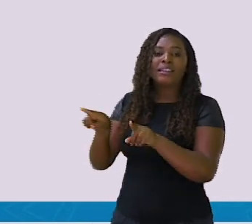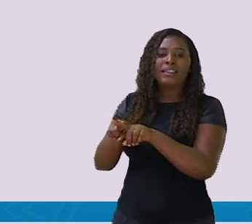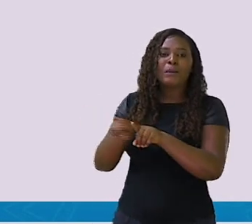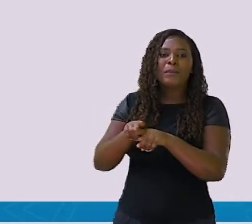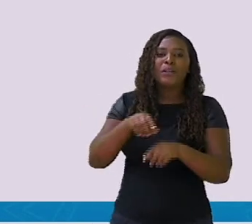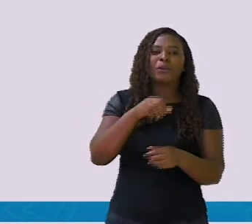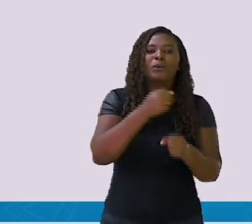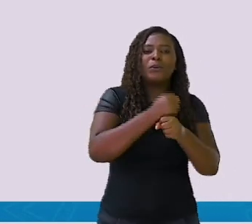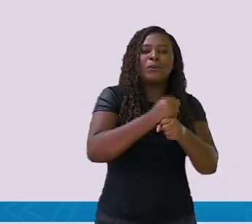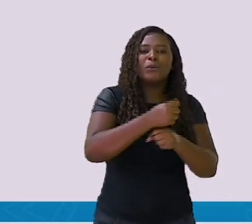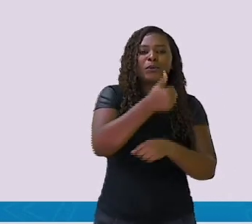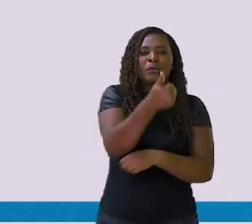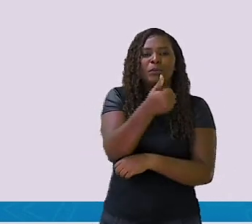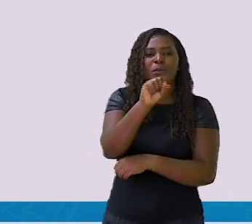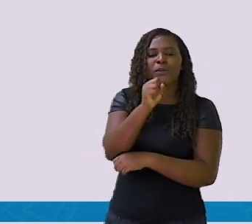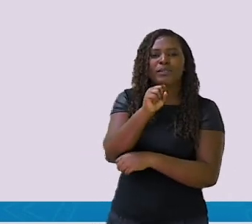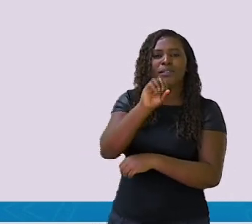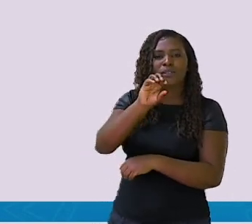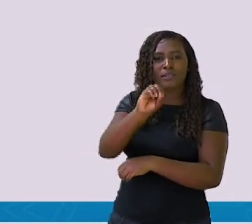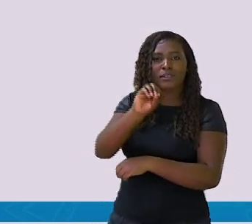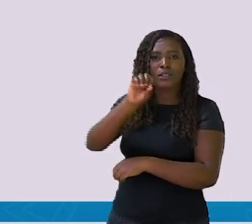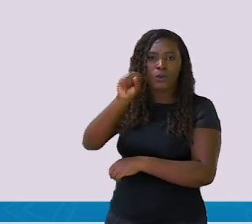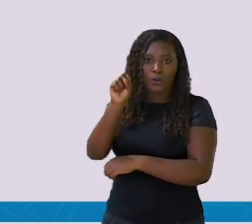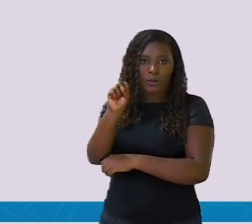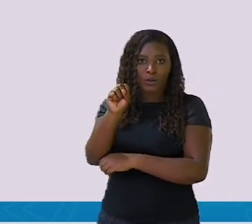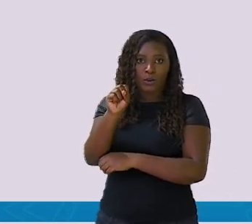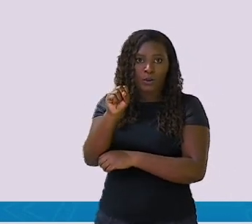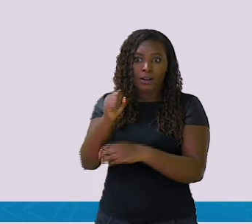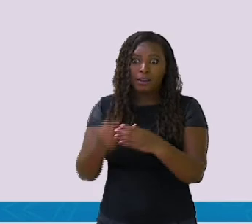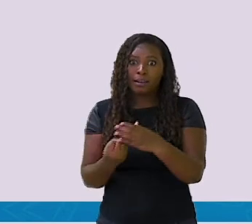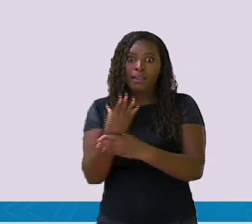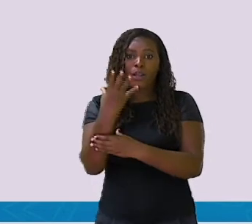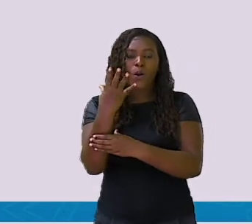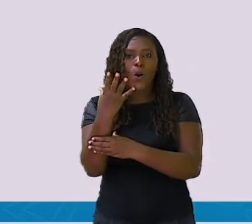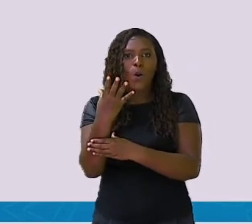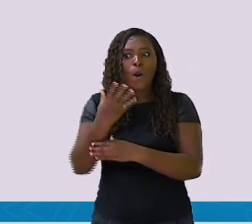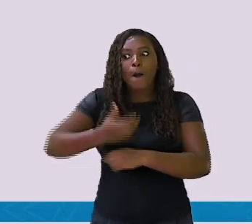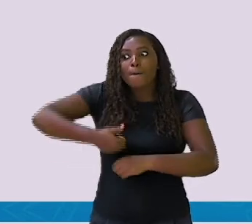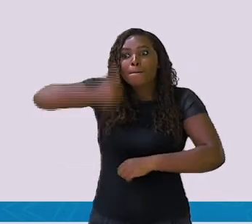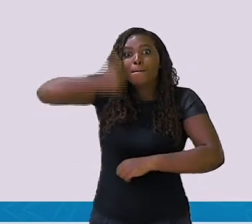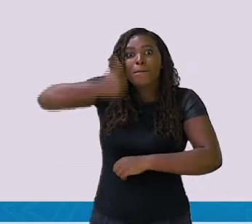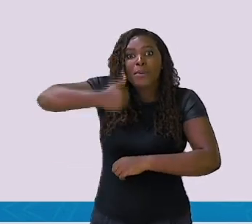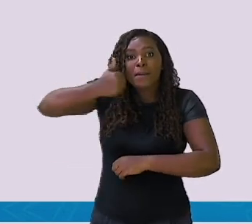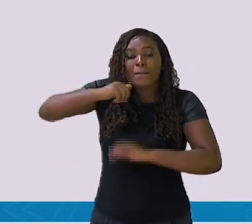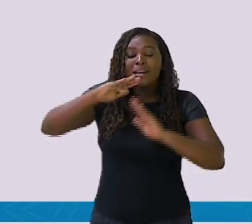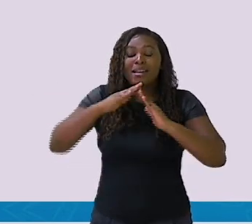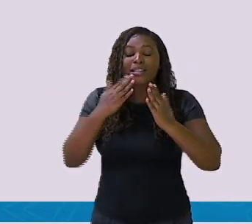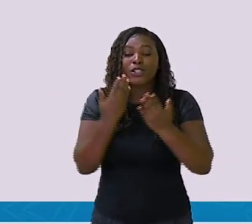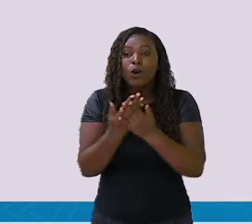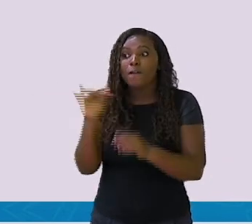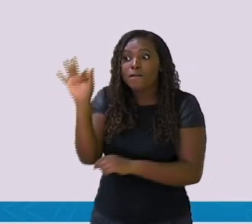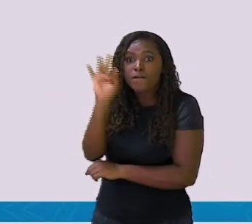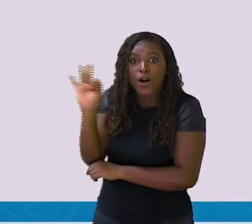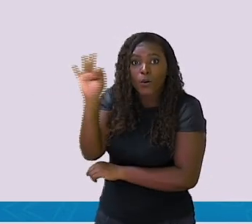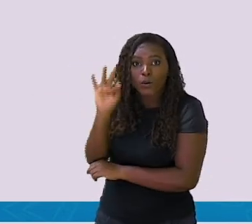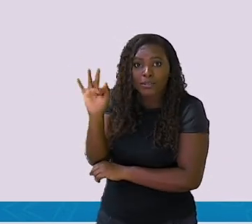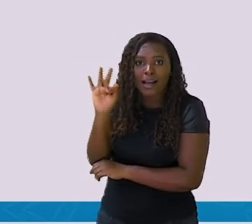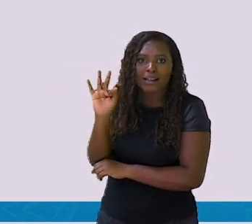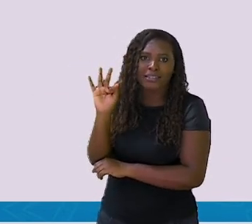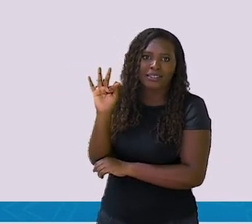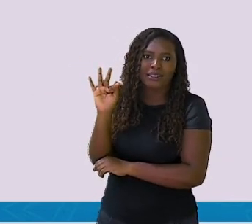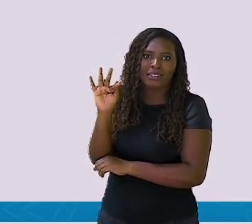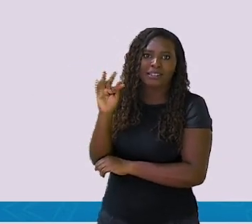Faculdade de Medicina da Bahia. Lá formou-se Rita Lobato Velho Lopes, a primeira médica